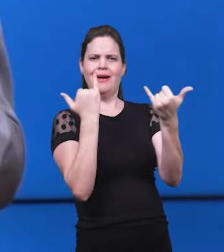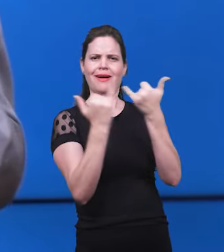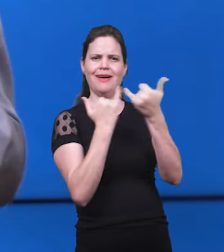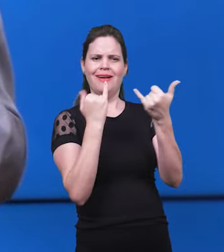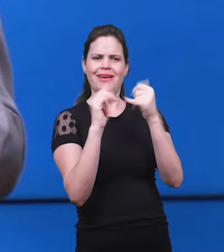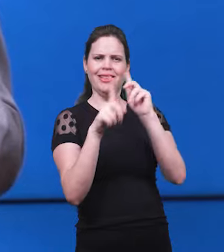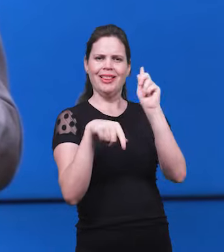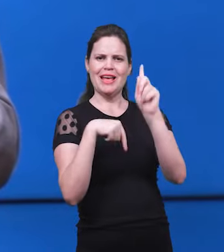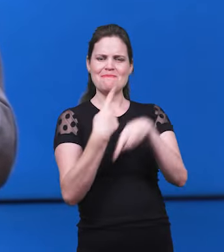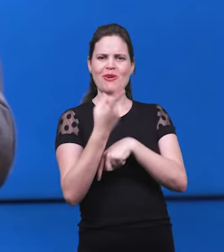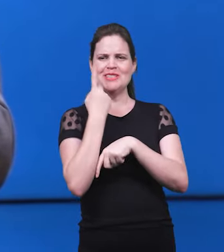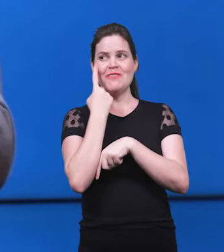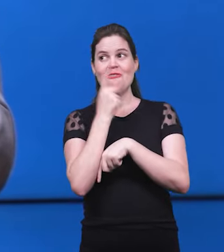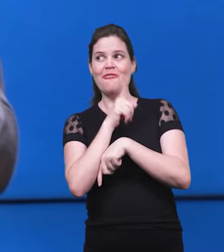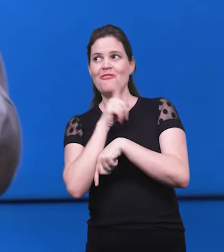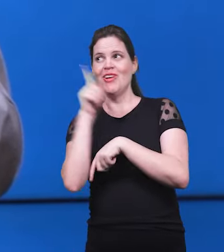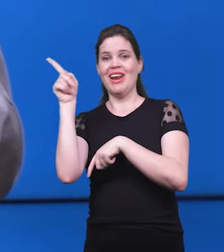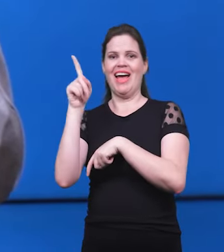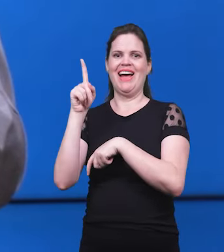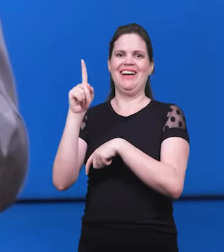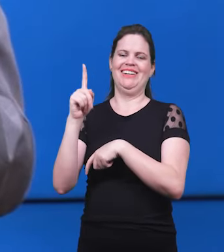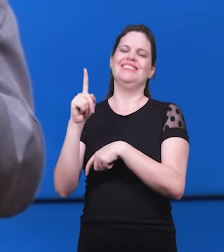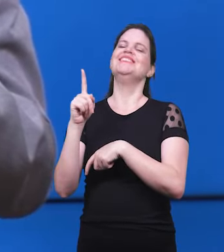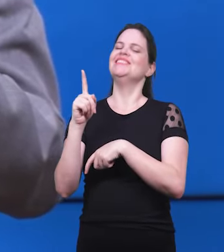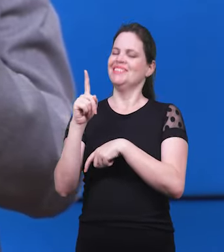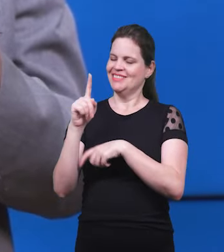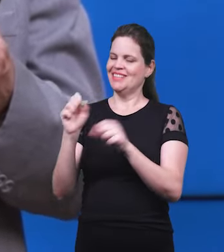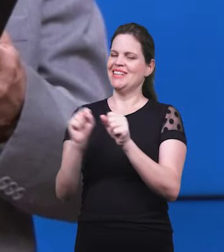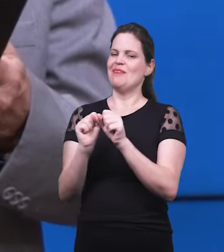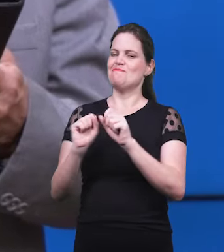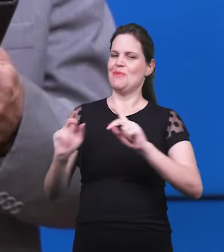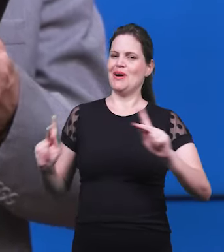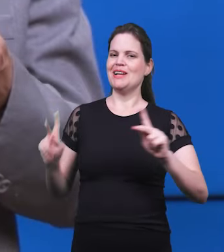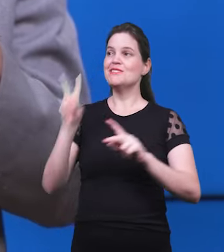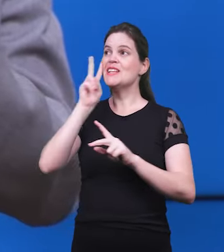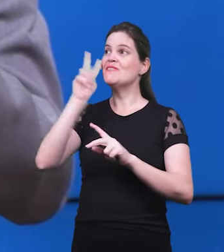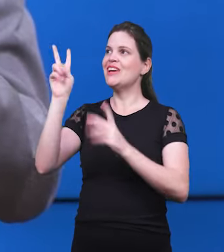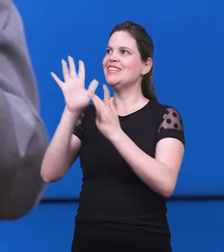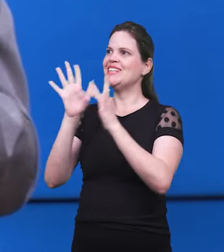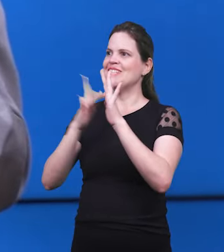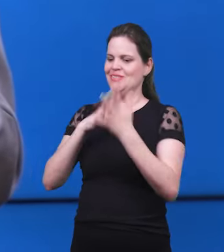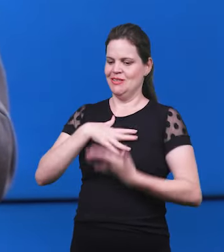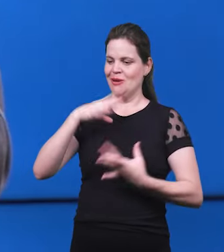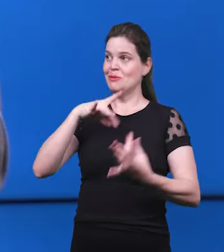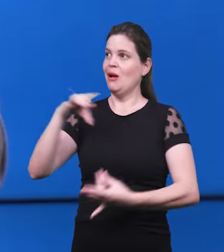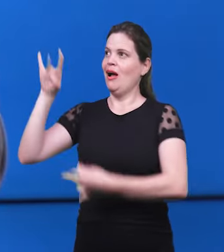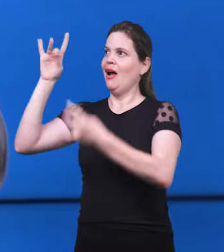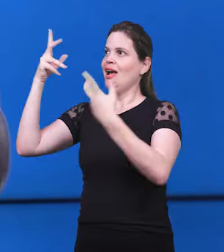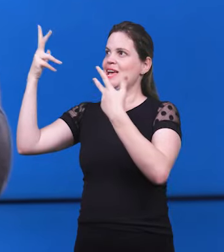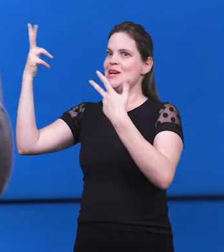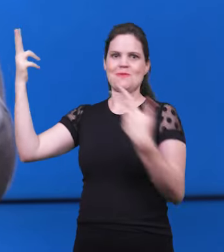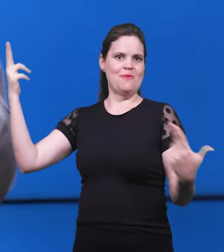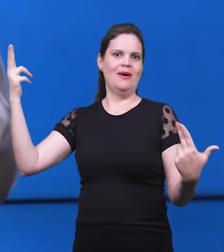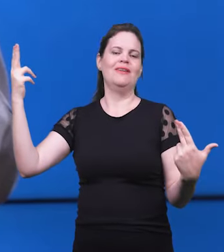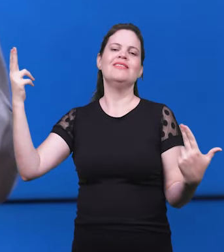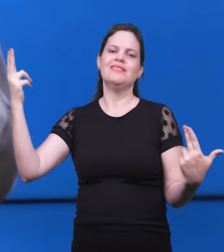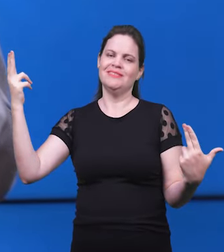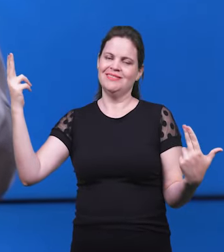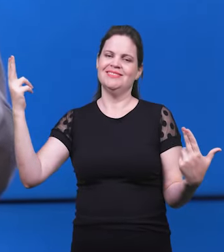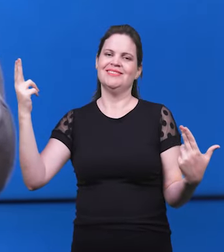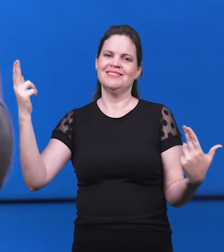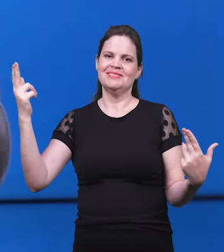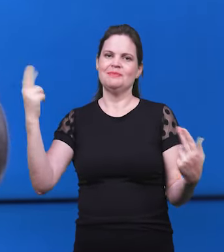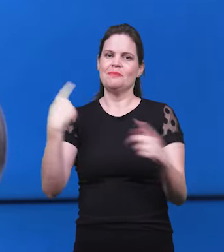semelhantemente, ele vai ver lá nas revelações na Ilha de Patmos, no Apocalipse. Foi muito maravilhoso aquilo, porque ele viu